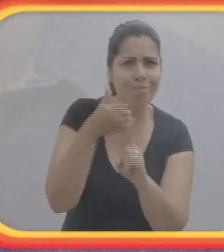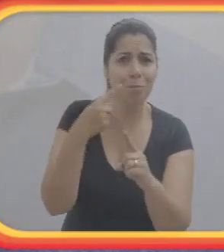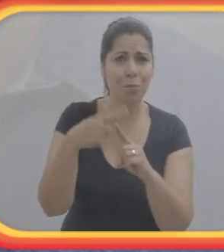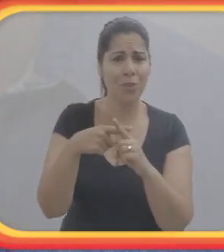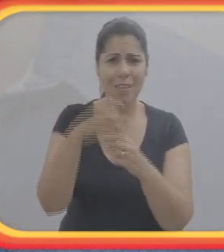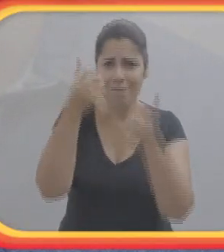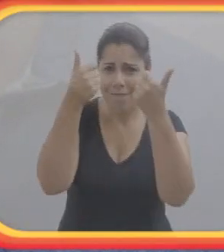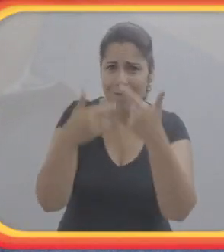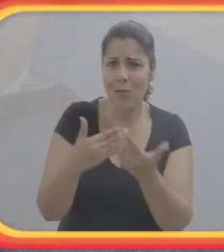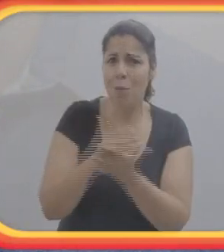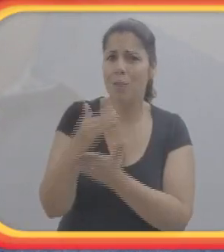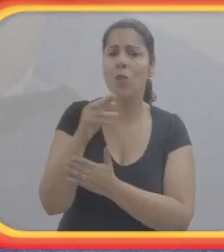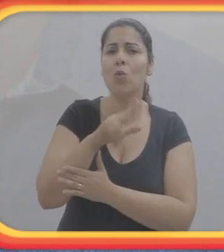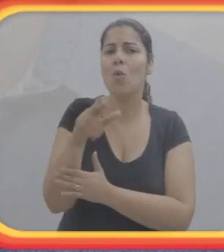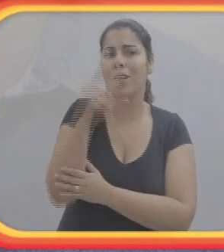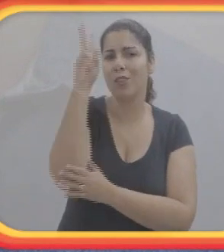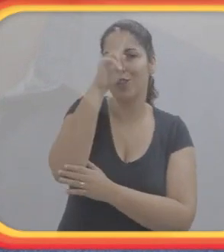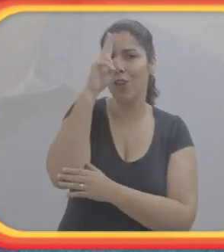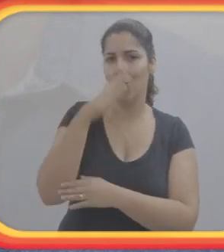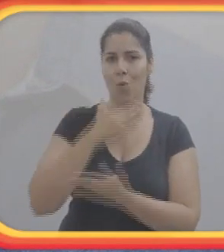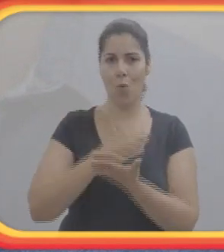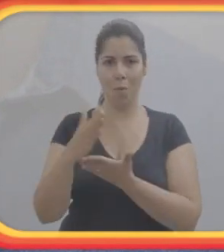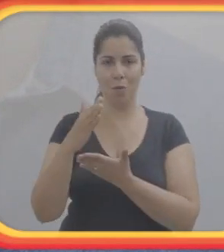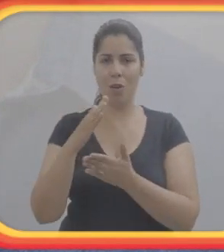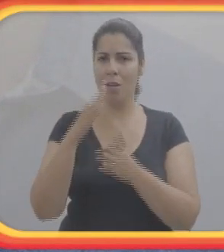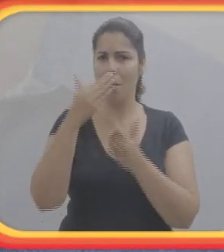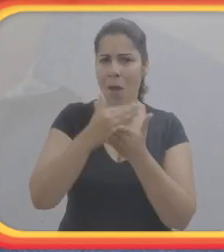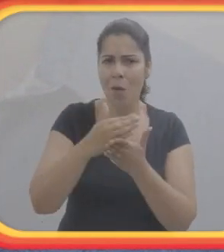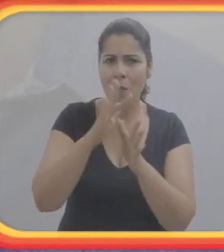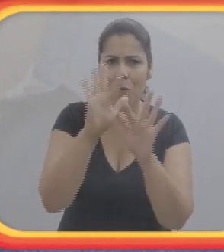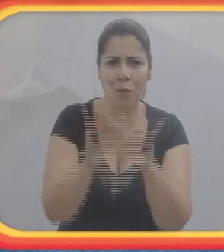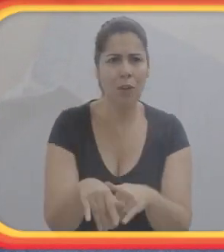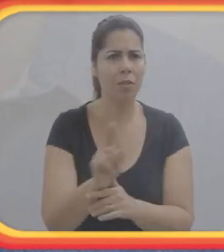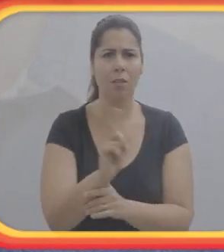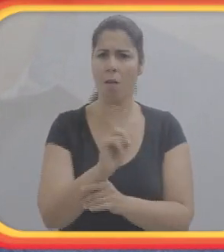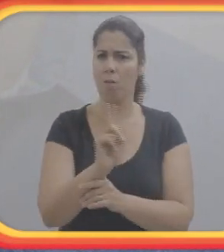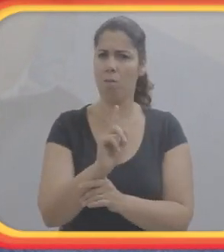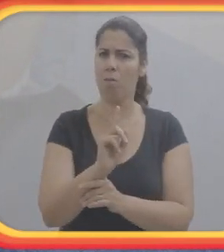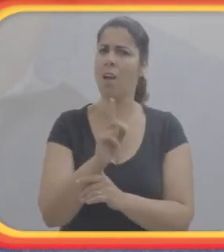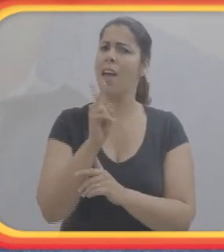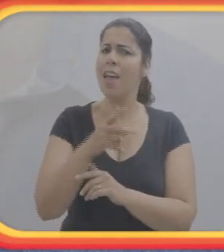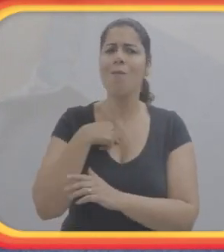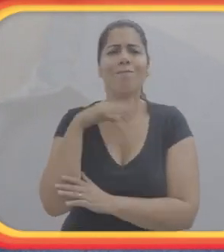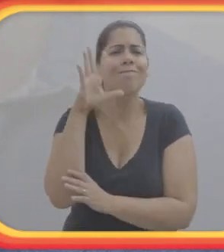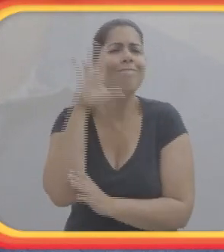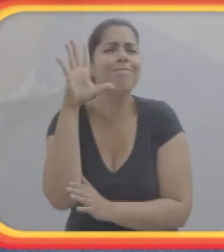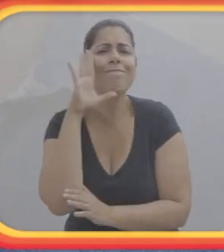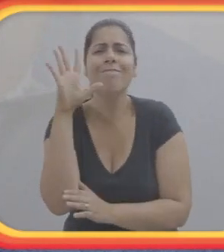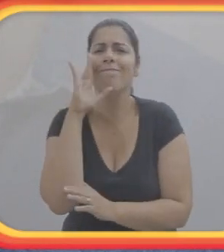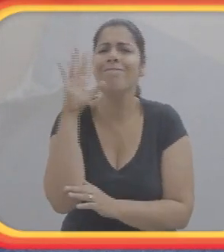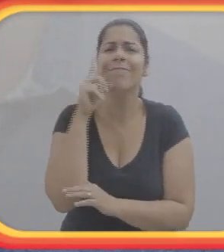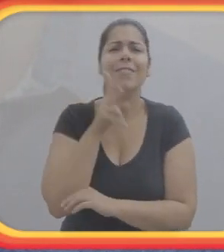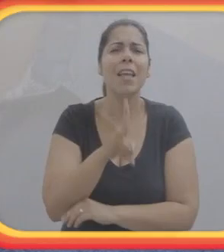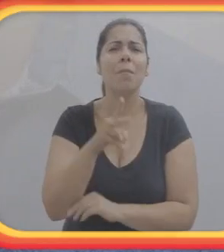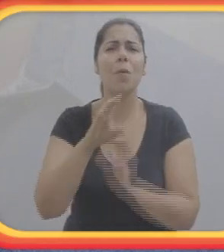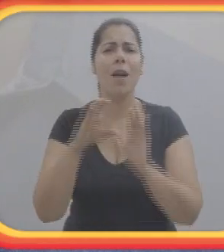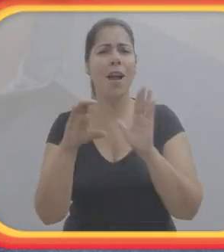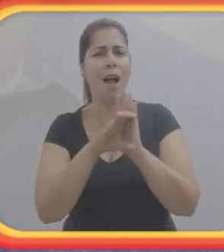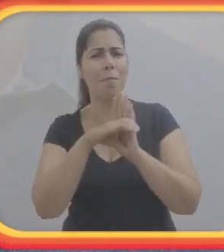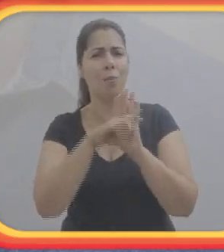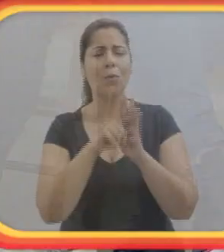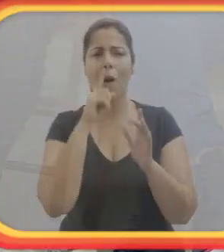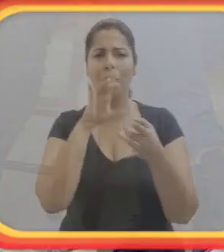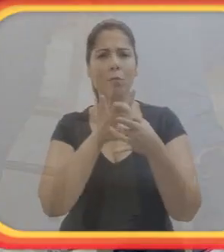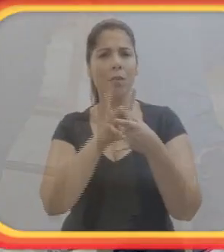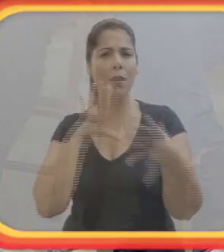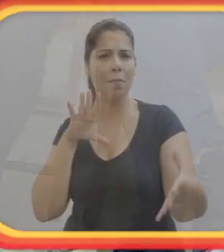ia ser fragmentado, quer dizer, que os capítulos não iam... Porque não é uma história com começo, meio e fim, até porque não tem fim ainda, né? Sempre imaginei capítulos um pouco independentes entre